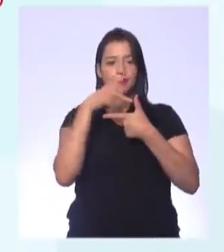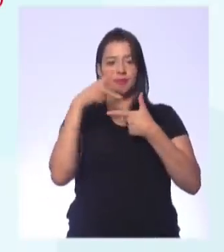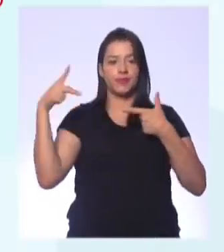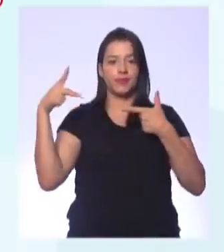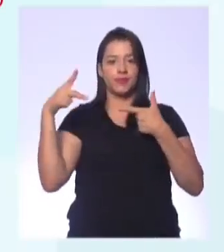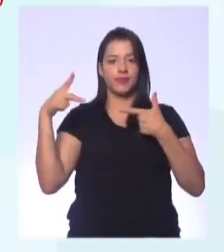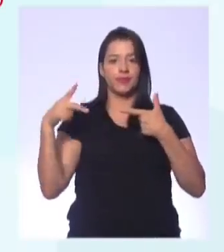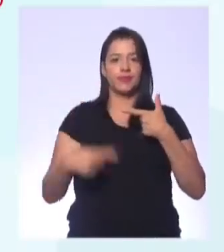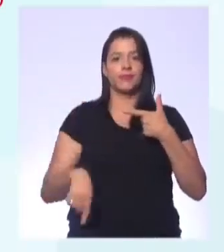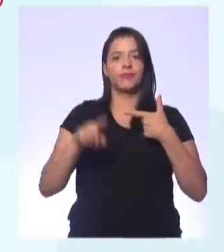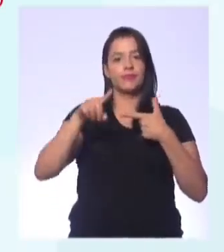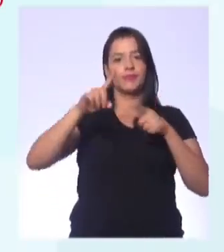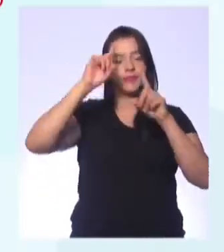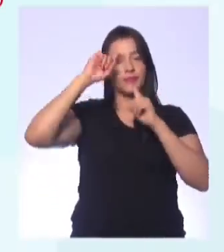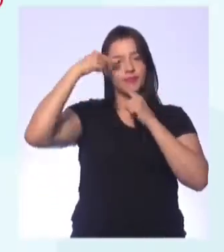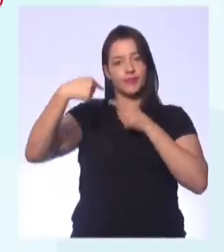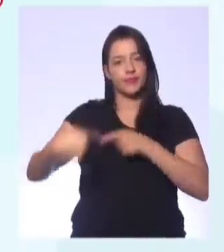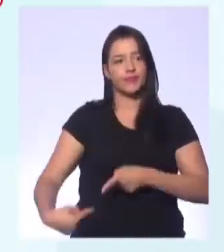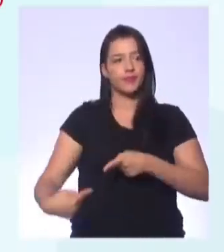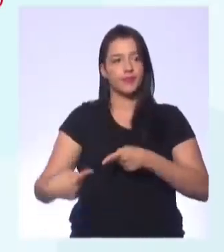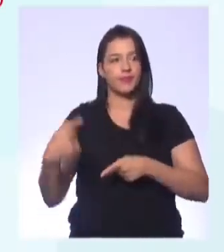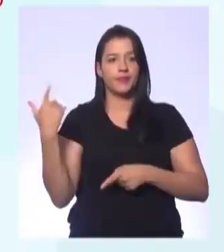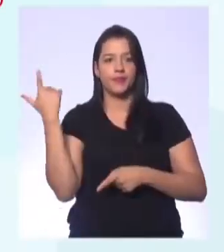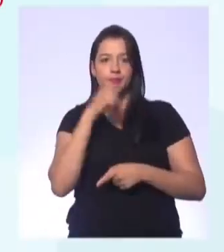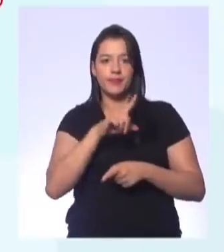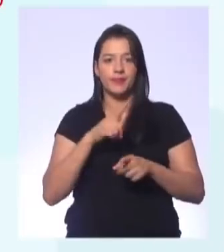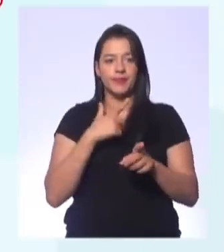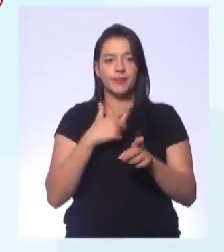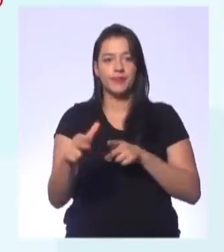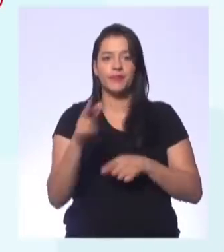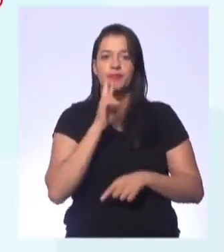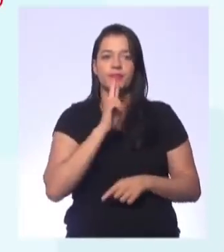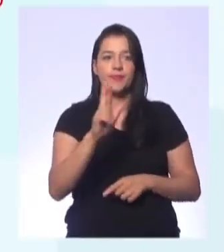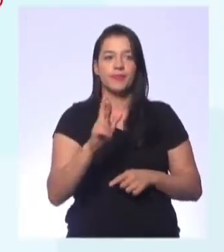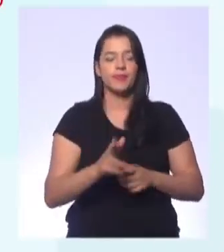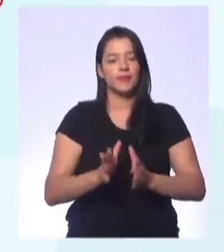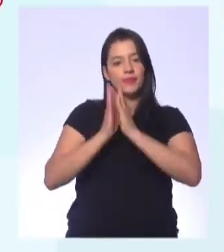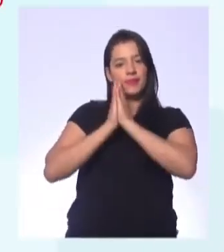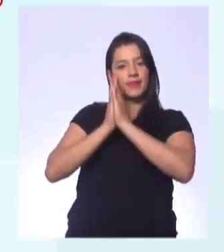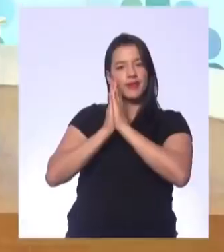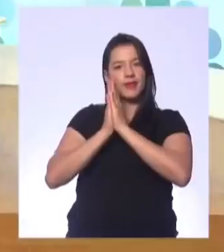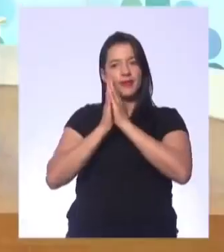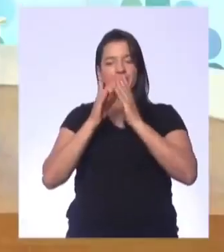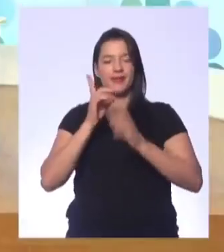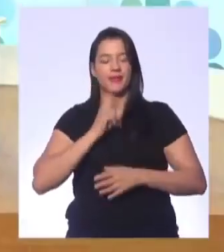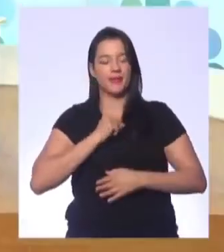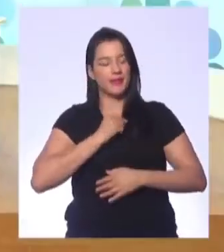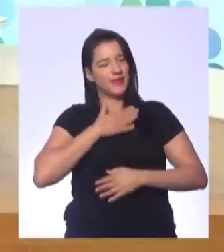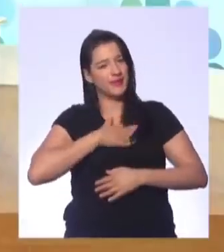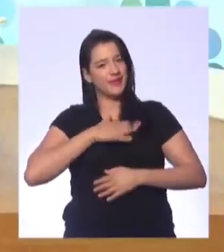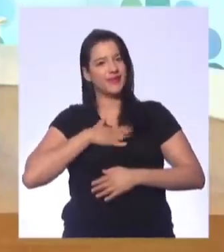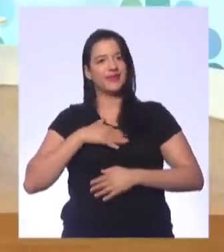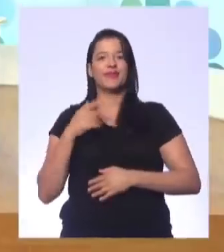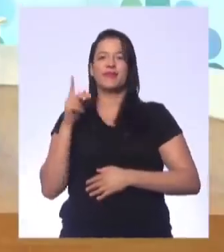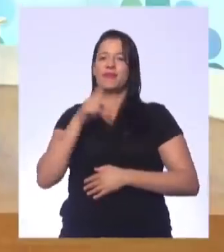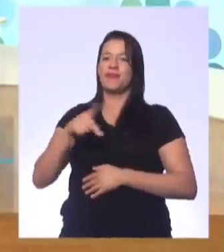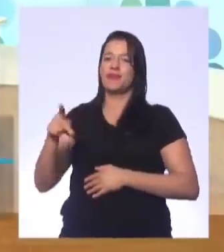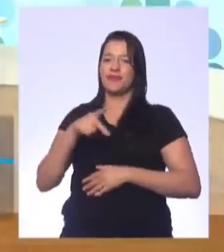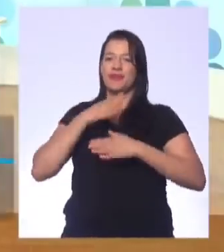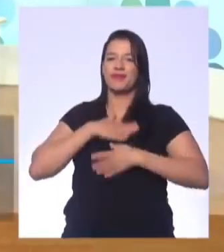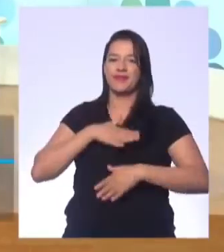aí aí o desafio que a professora colocou para a gente conseguimos resolver os mar conseguimos Ainda bem professora pegou leve com a gente chegou